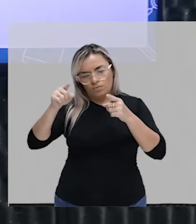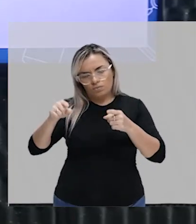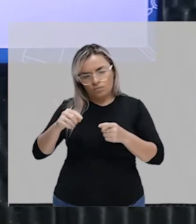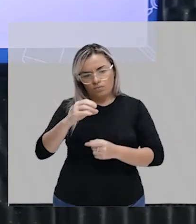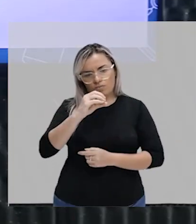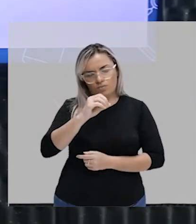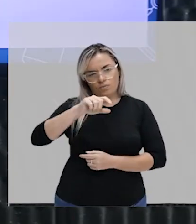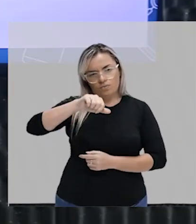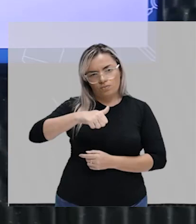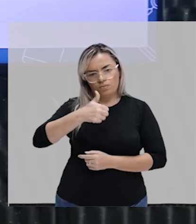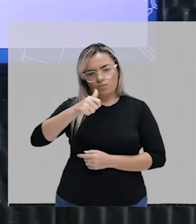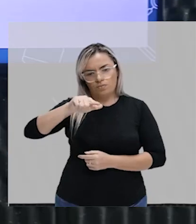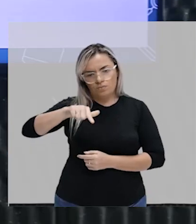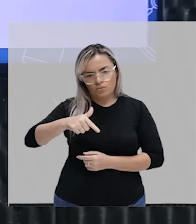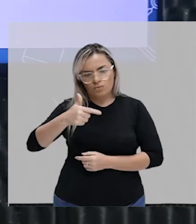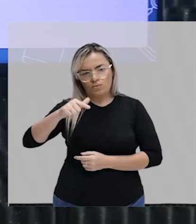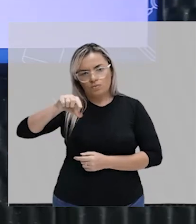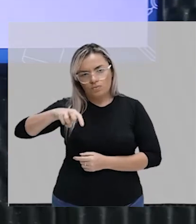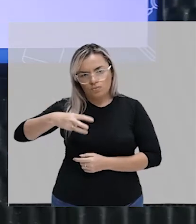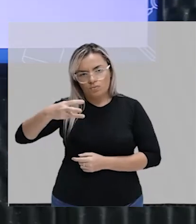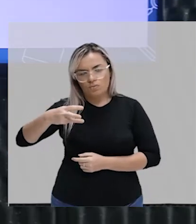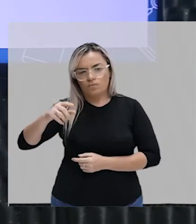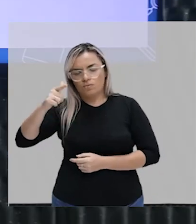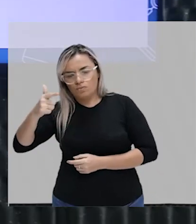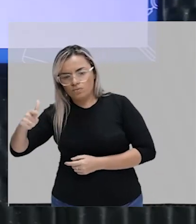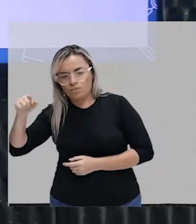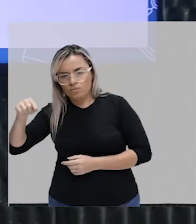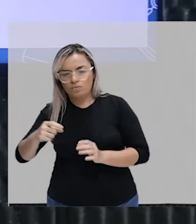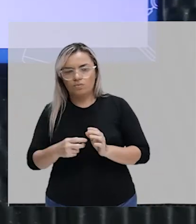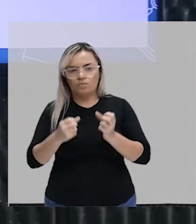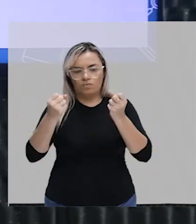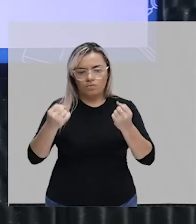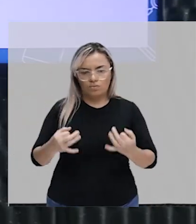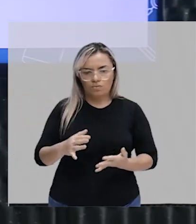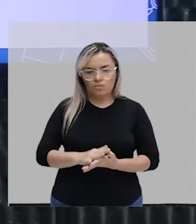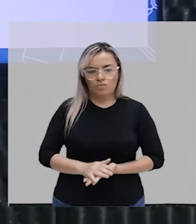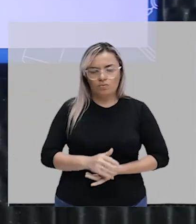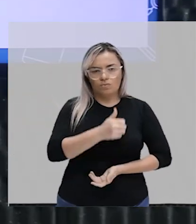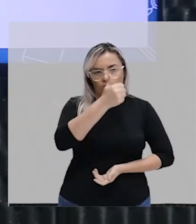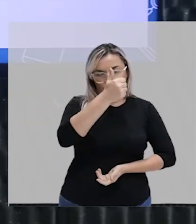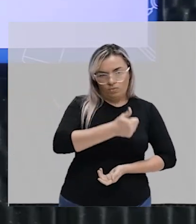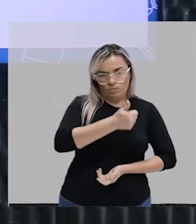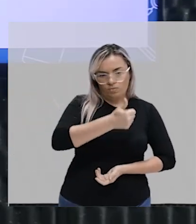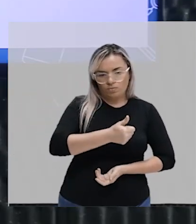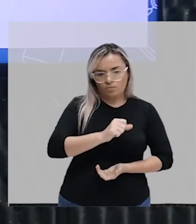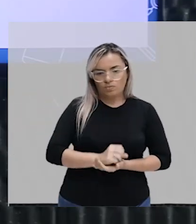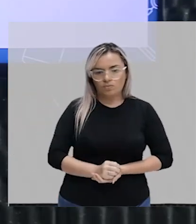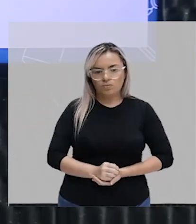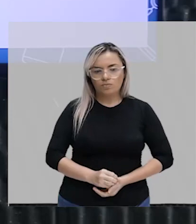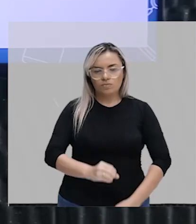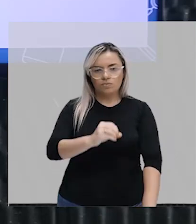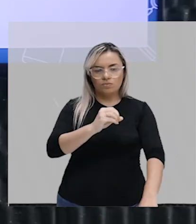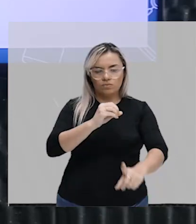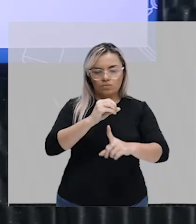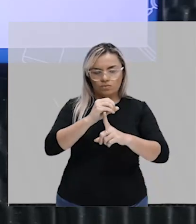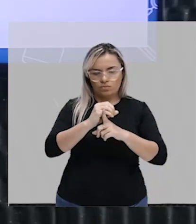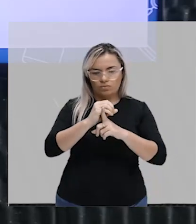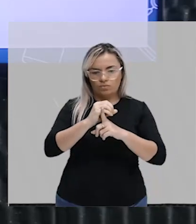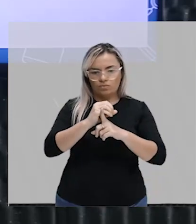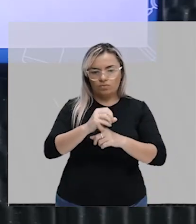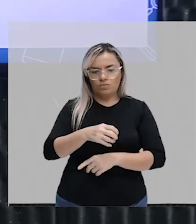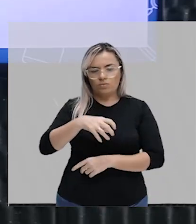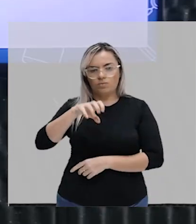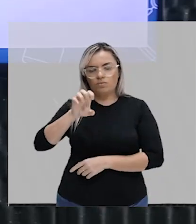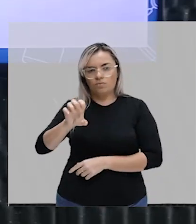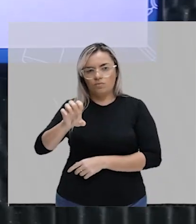que o vazio pertence ao conjunto U. Gente, falsa, né? Porque